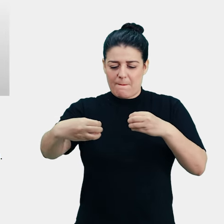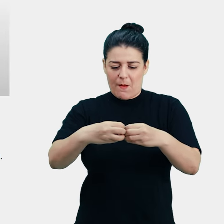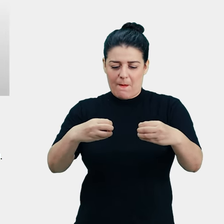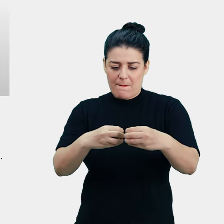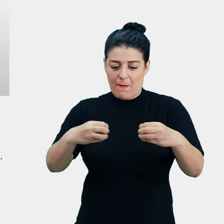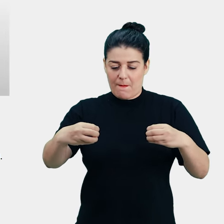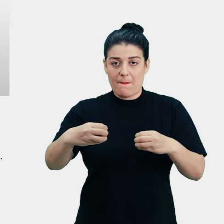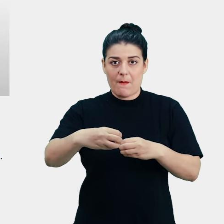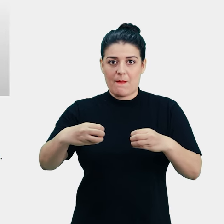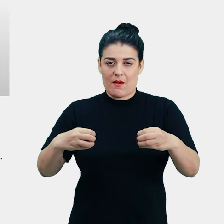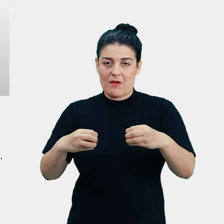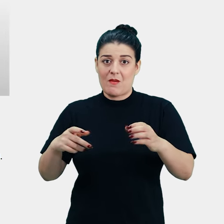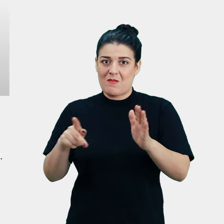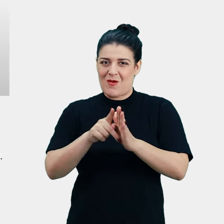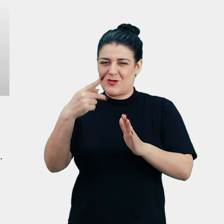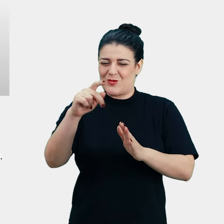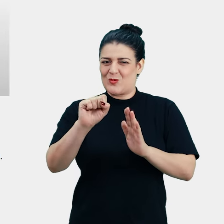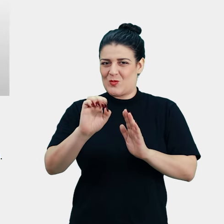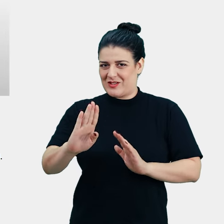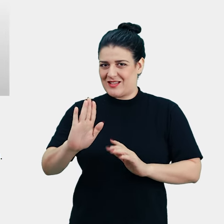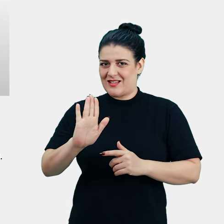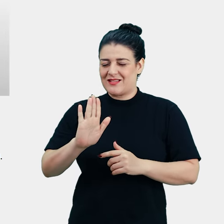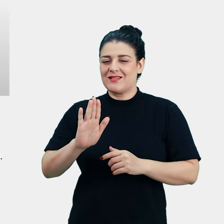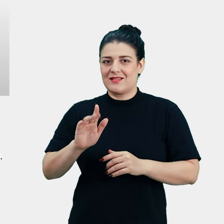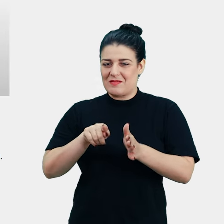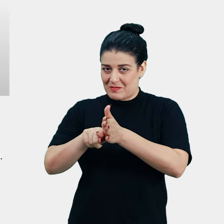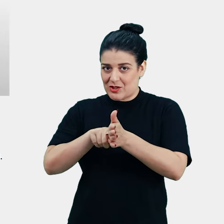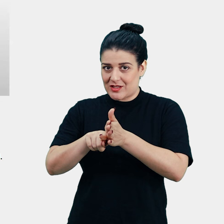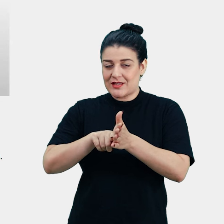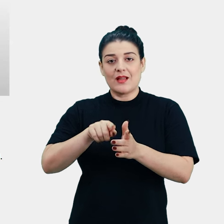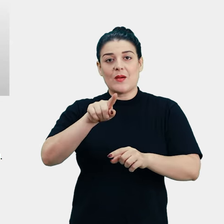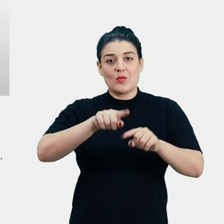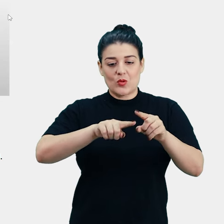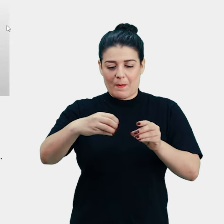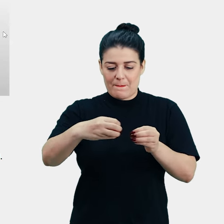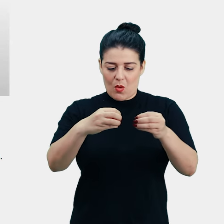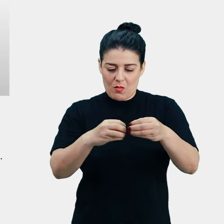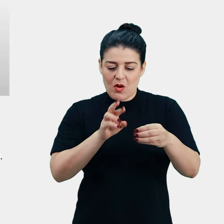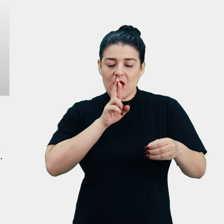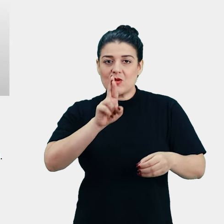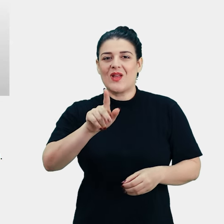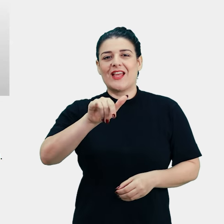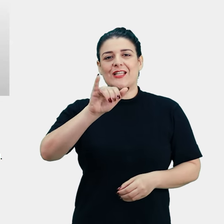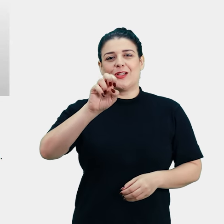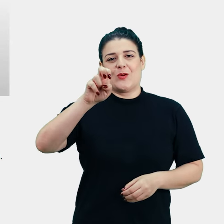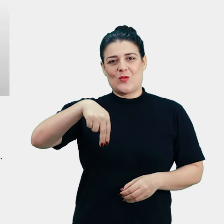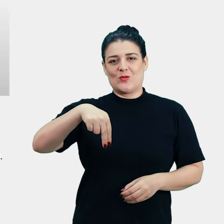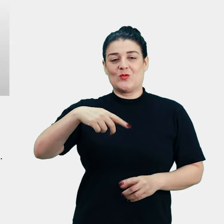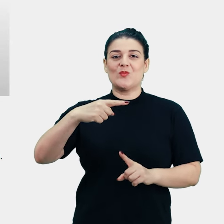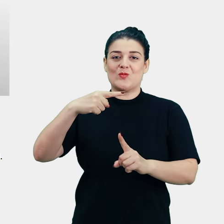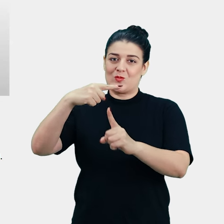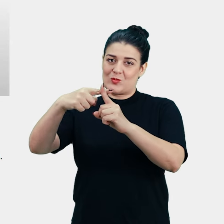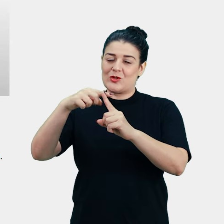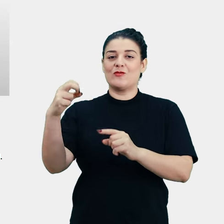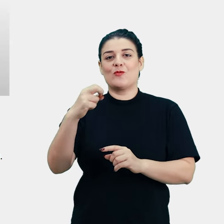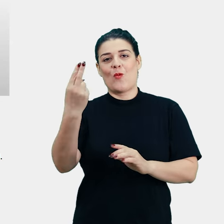Com substâncias da sua amostra e os produtos dessa colisão serão os íons positivos